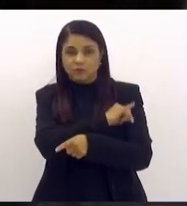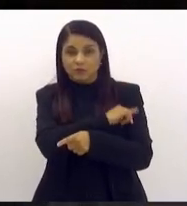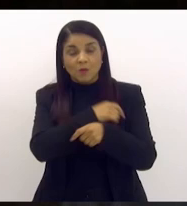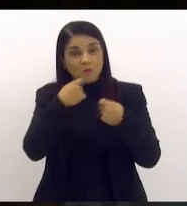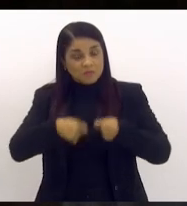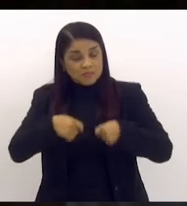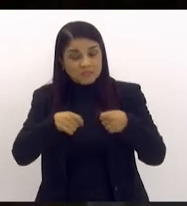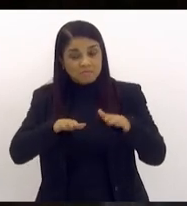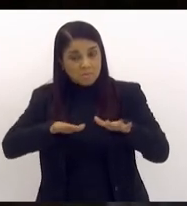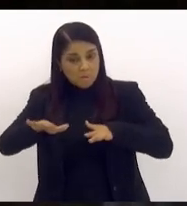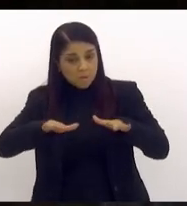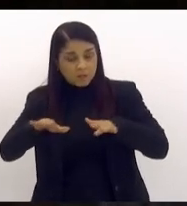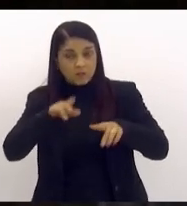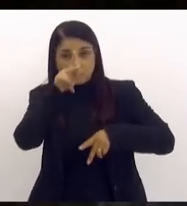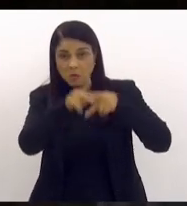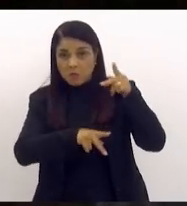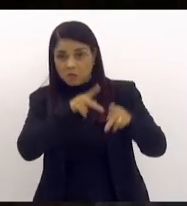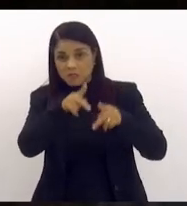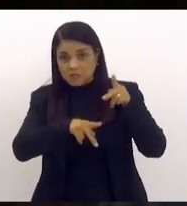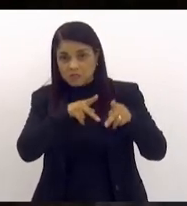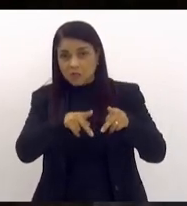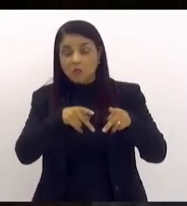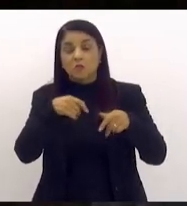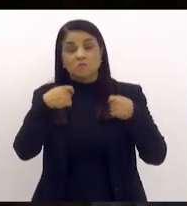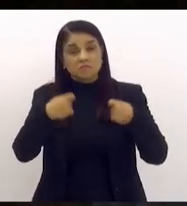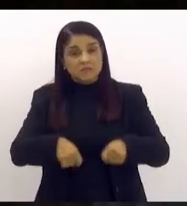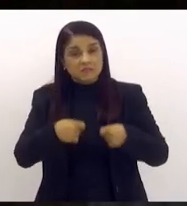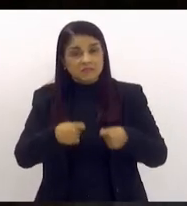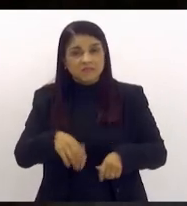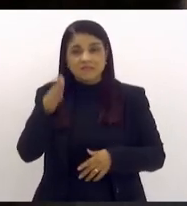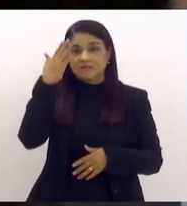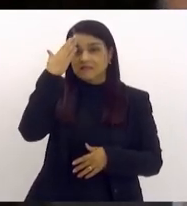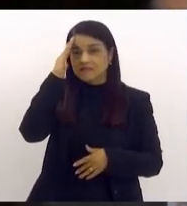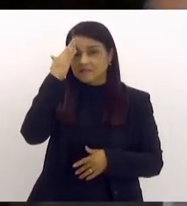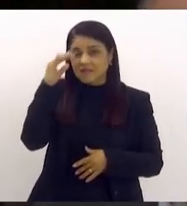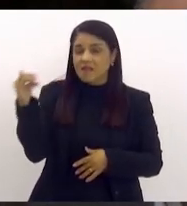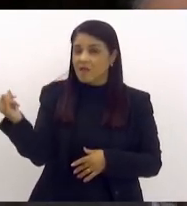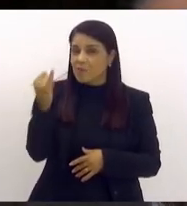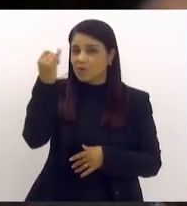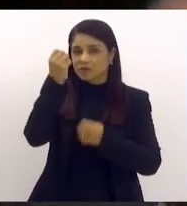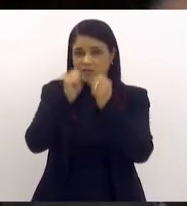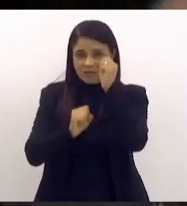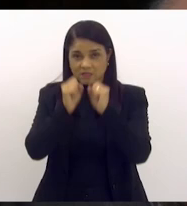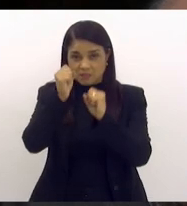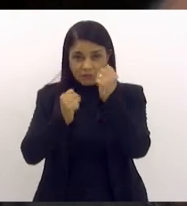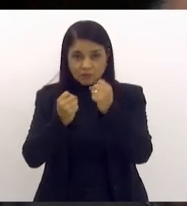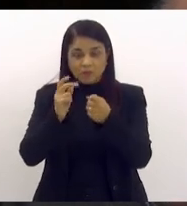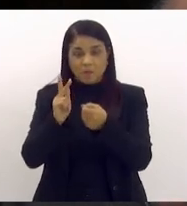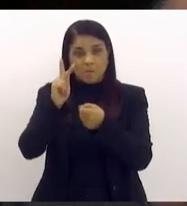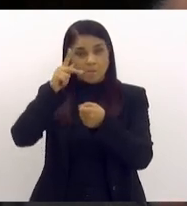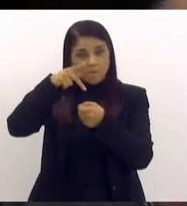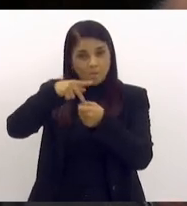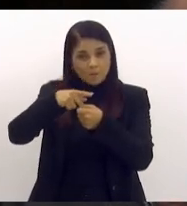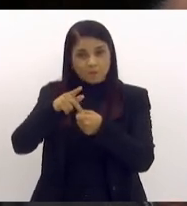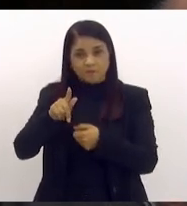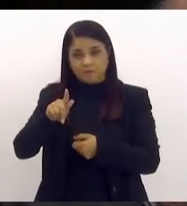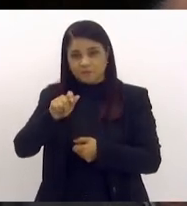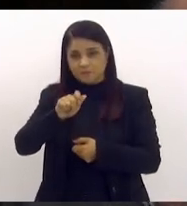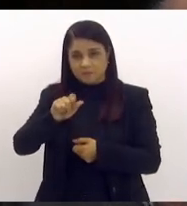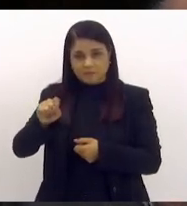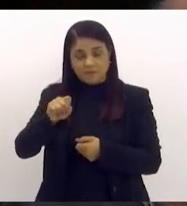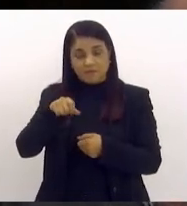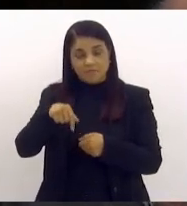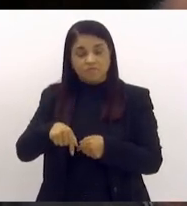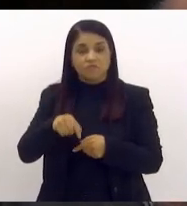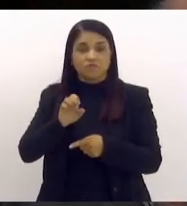mobilizar o povo o povo Fluminense precisa entender da importância da indústria do petróleo olho e gás aqui pro nosso estado a